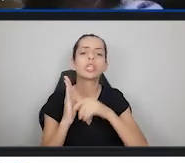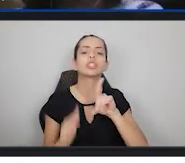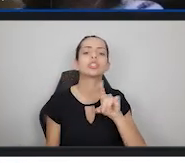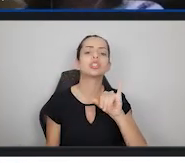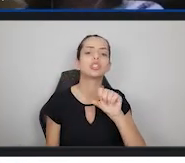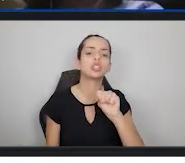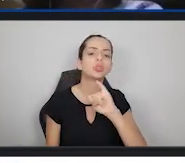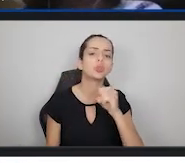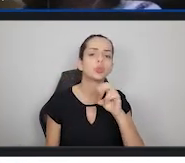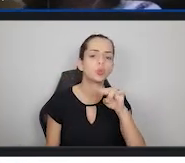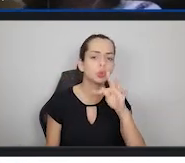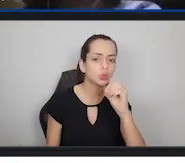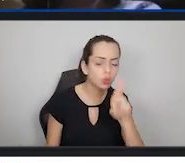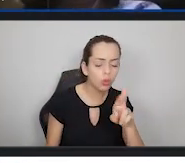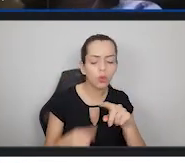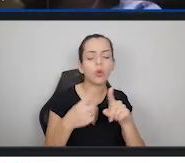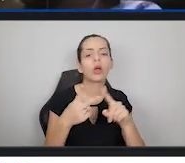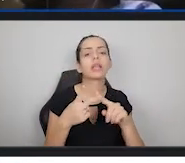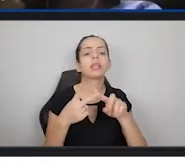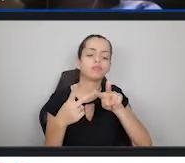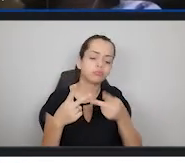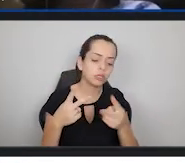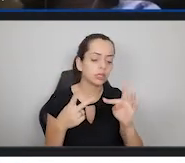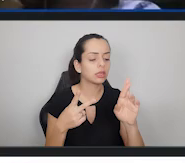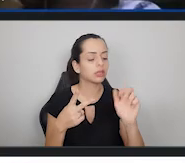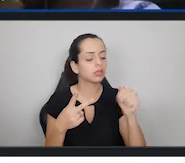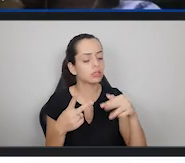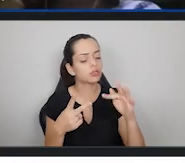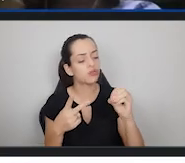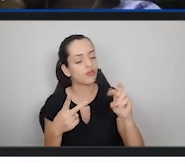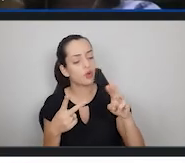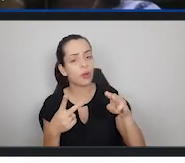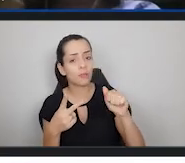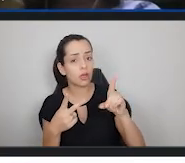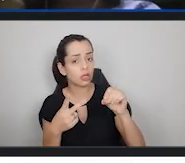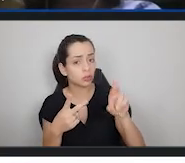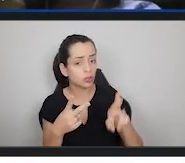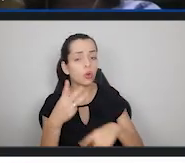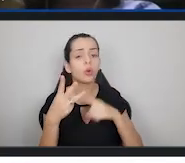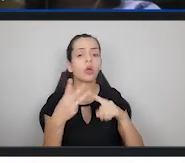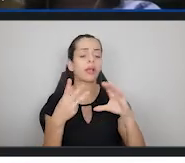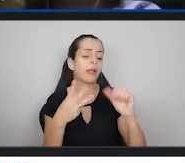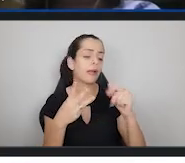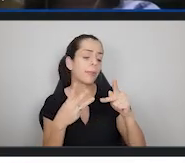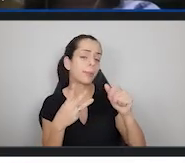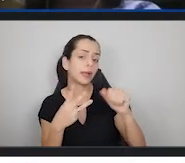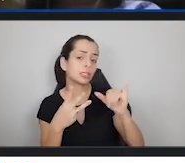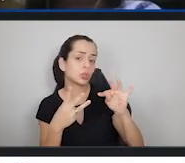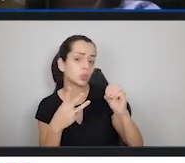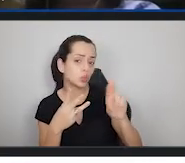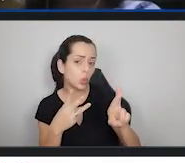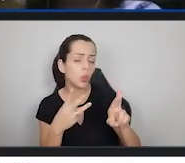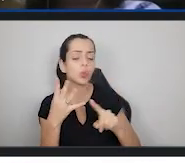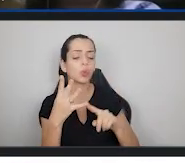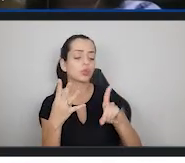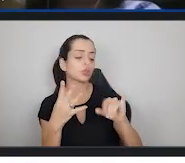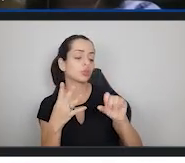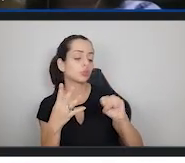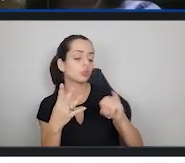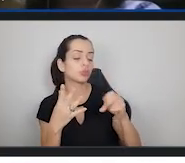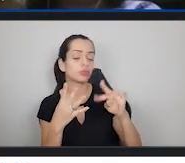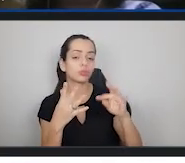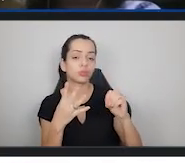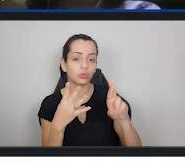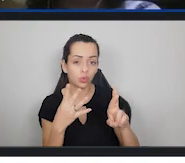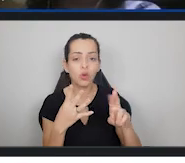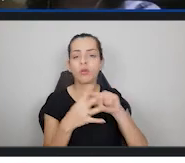porção do sistema possível. Então, resumindo, o que é isso? Eu tenho aqui as linhas, né, uma linha de entrada, uma linha de saída, tem aqui um